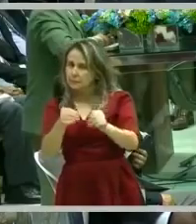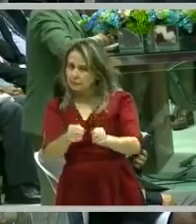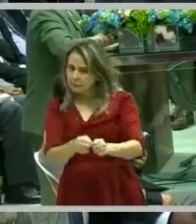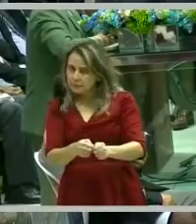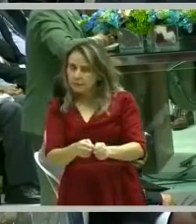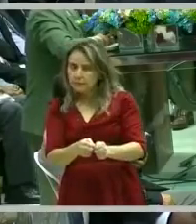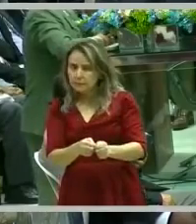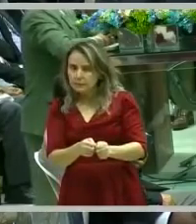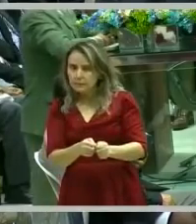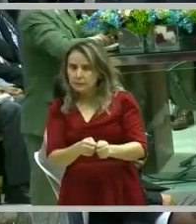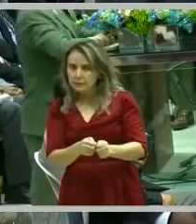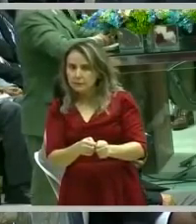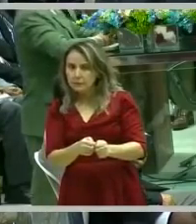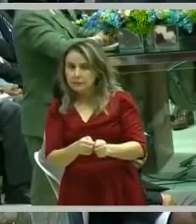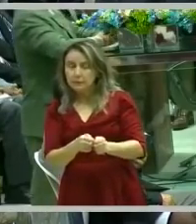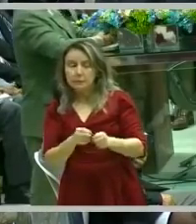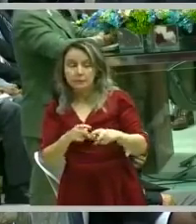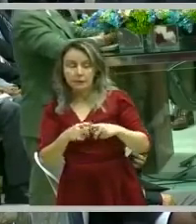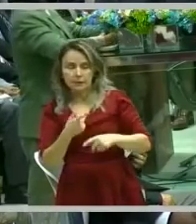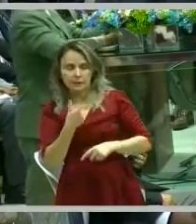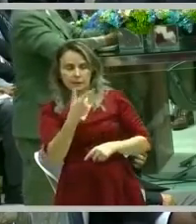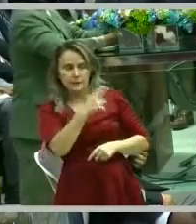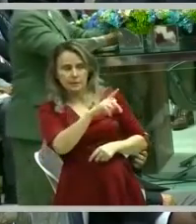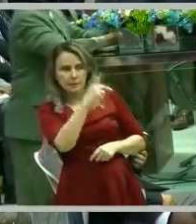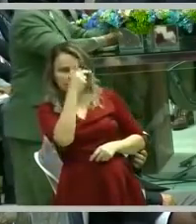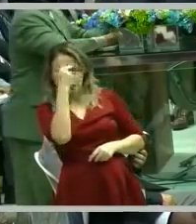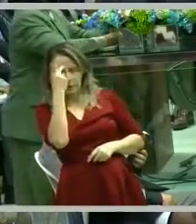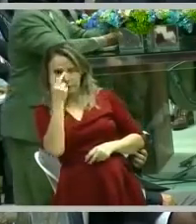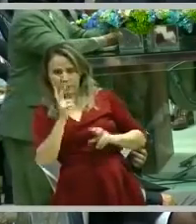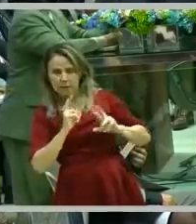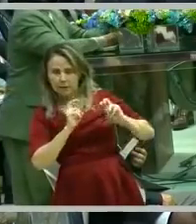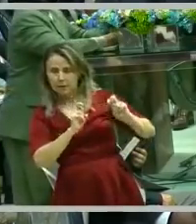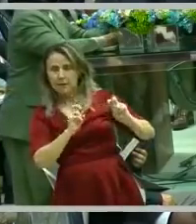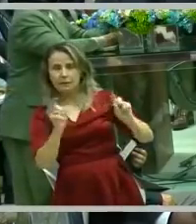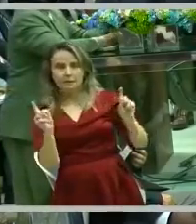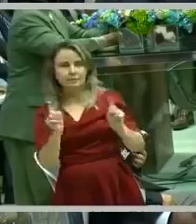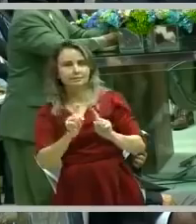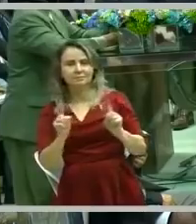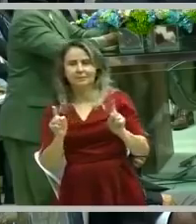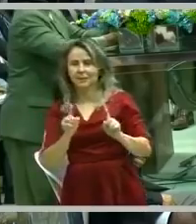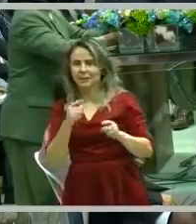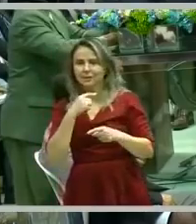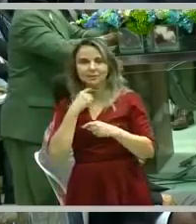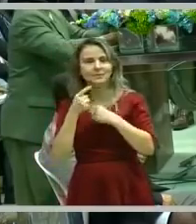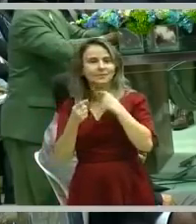E por ninguém é discernido. Ele entende tudo e ninguém entende ele.